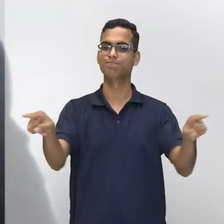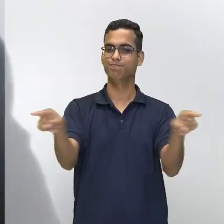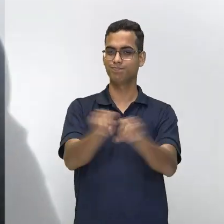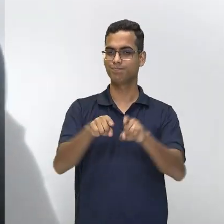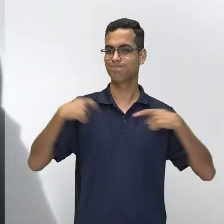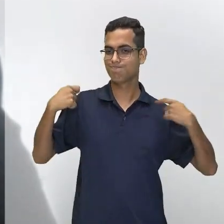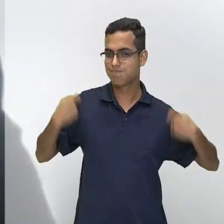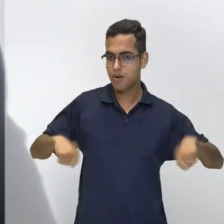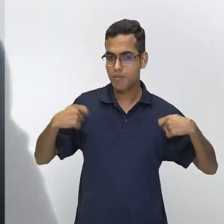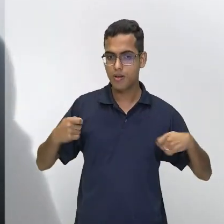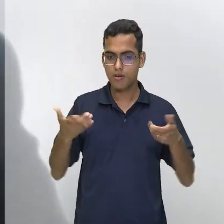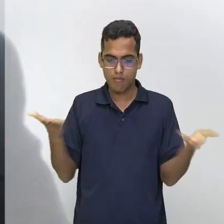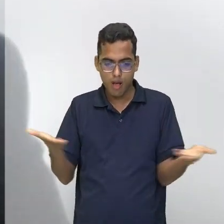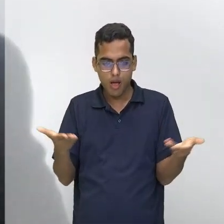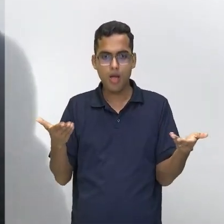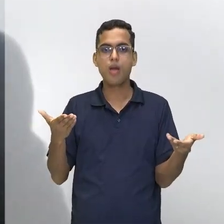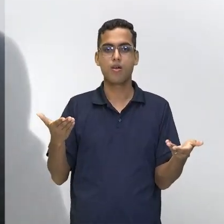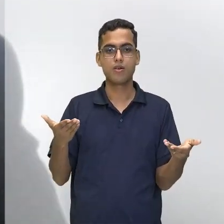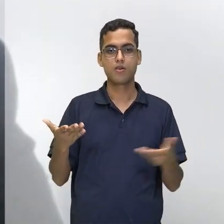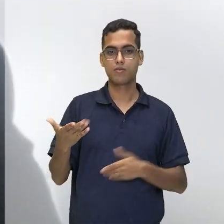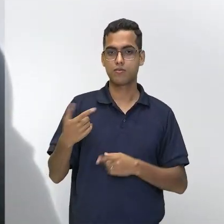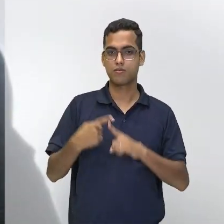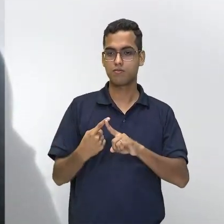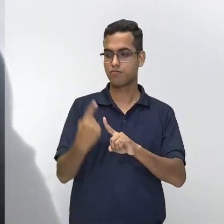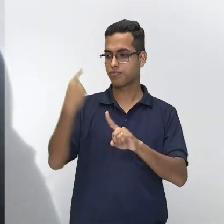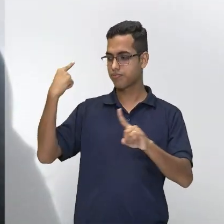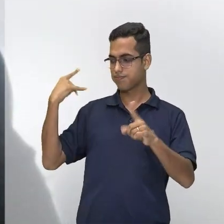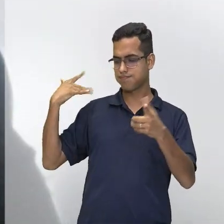para hoje, amanhã e sempre.